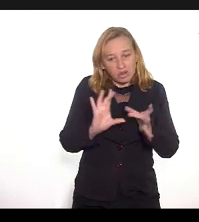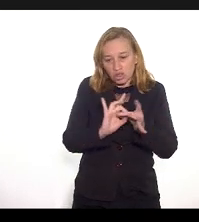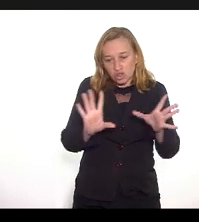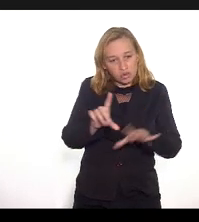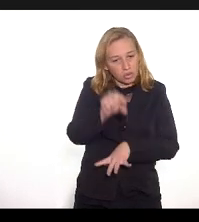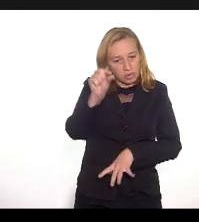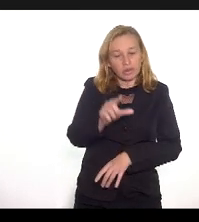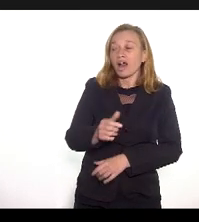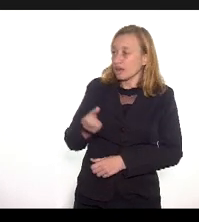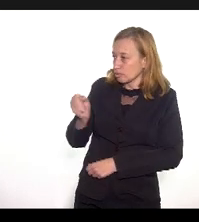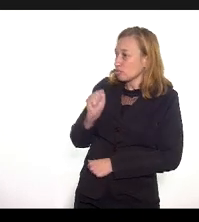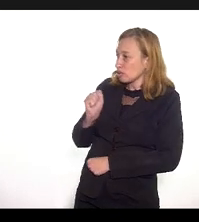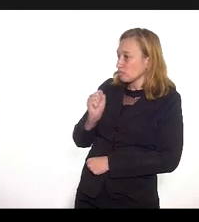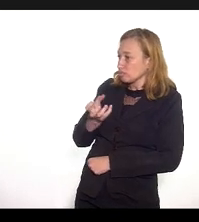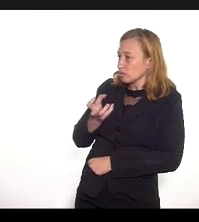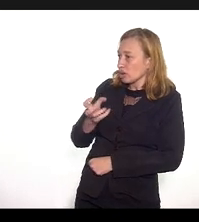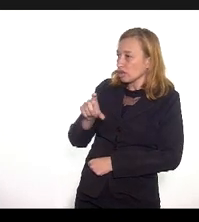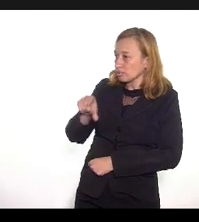Prefiro, então.